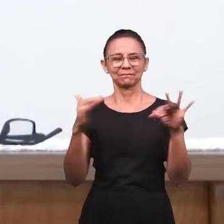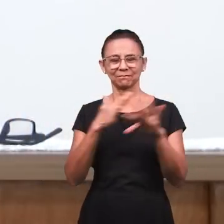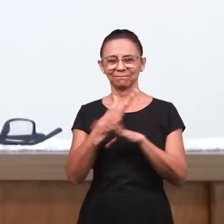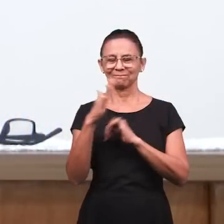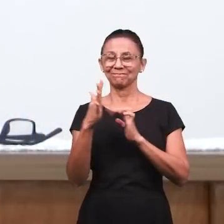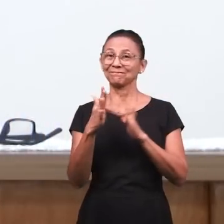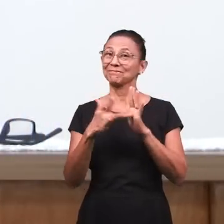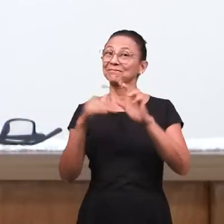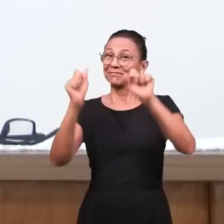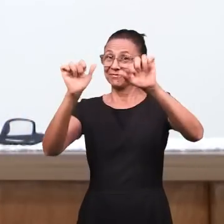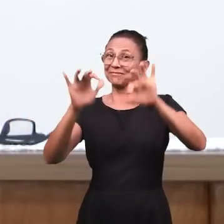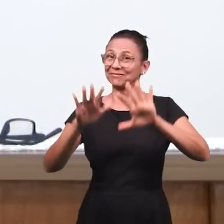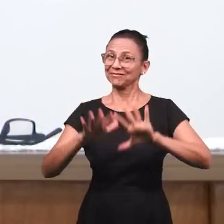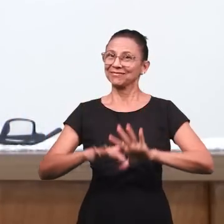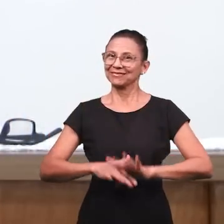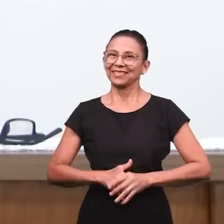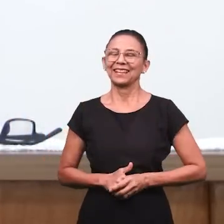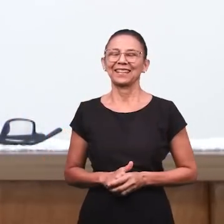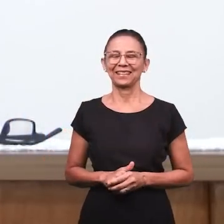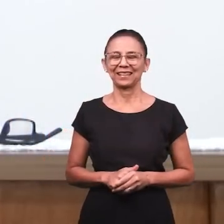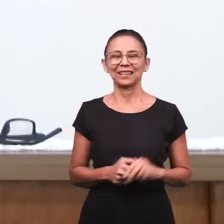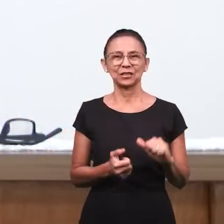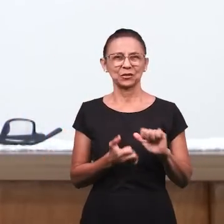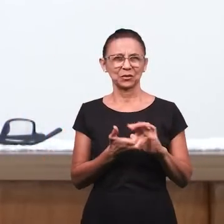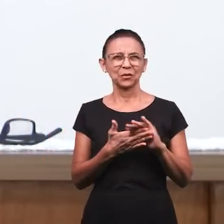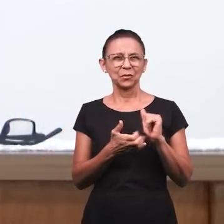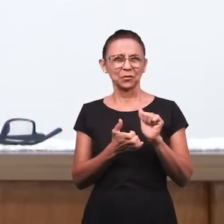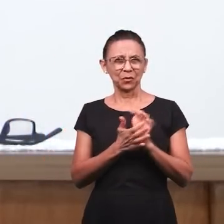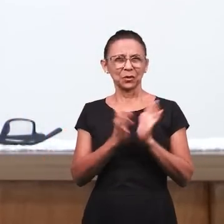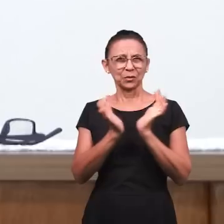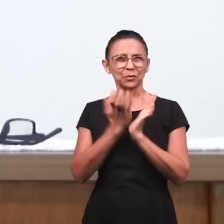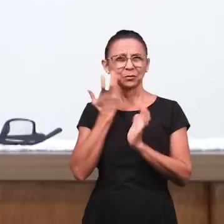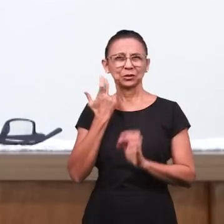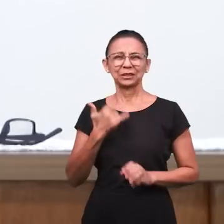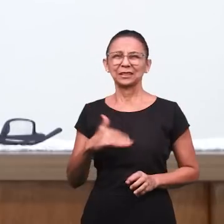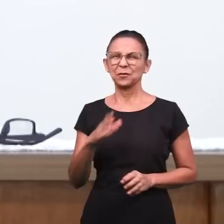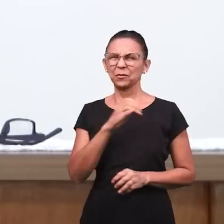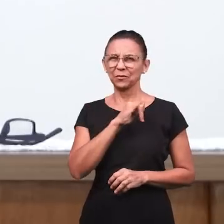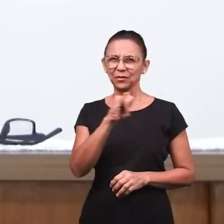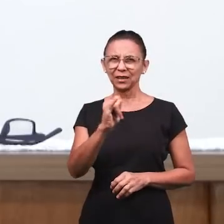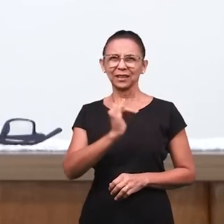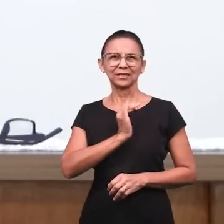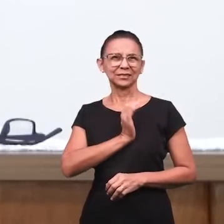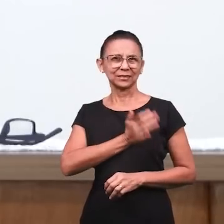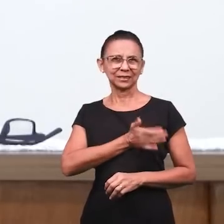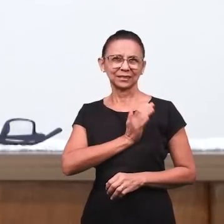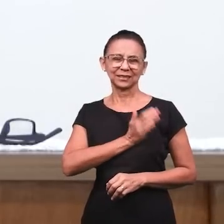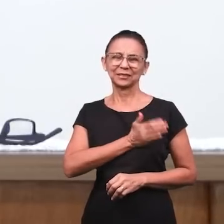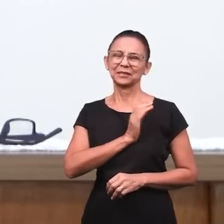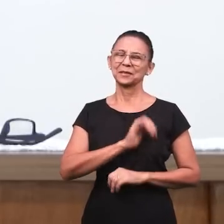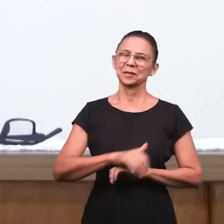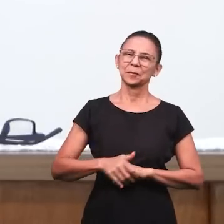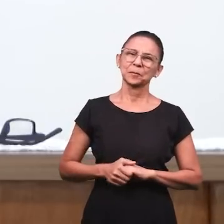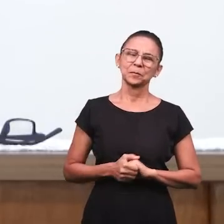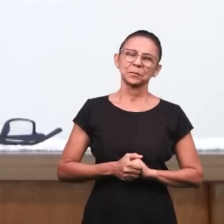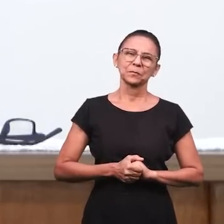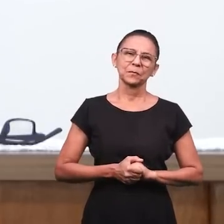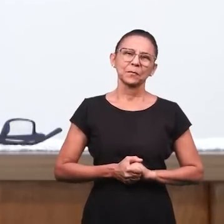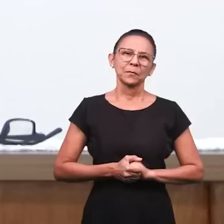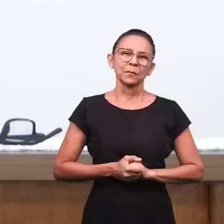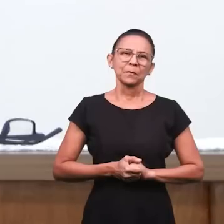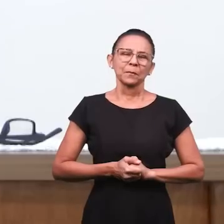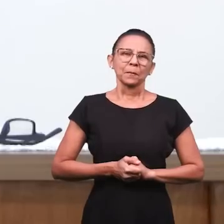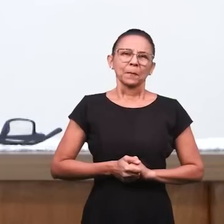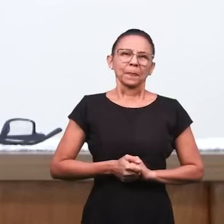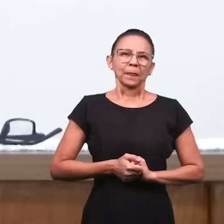Glória a Jesus. Que bênção esses louvores de crianças que falam muito aos nossos corações. Agora